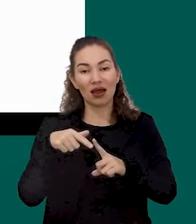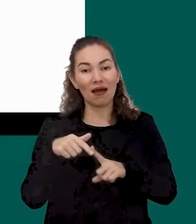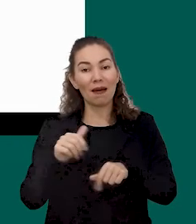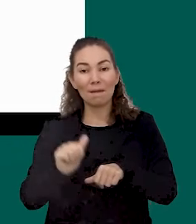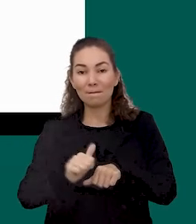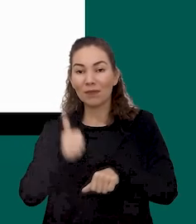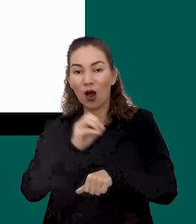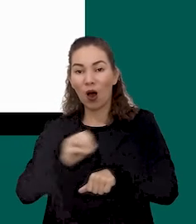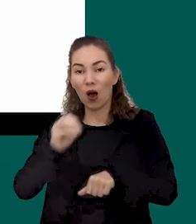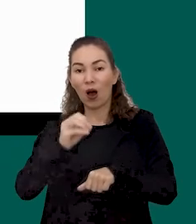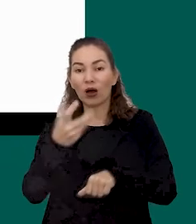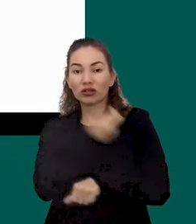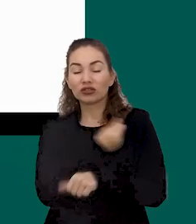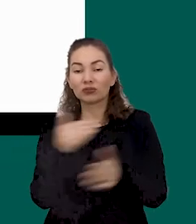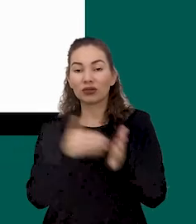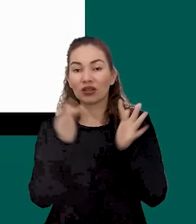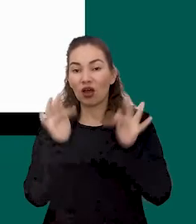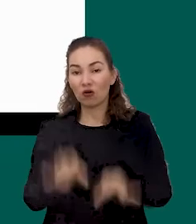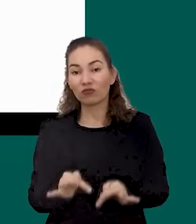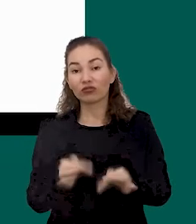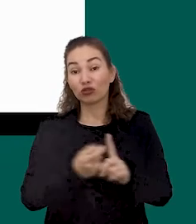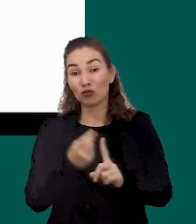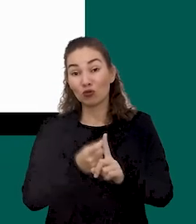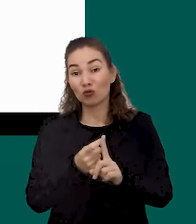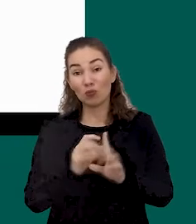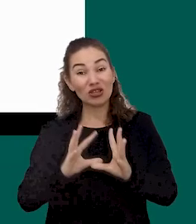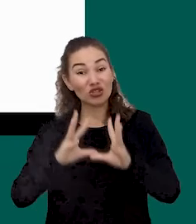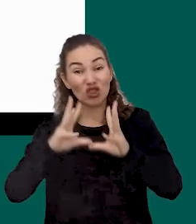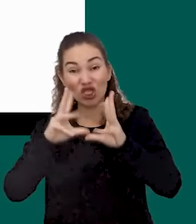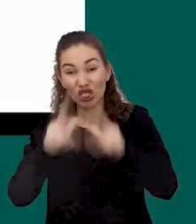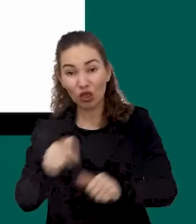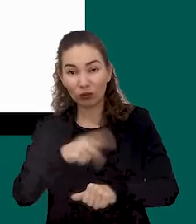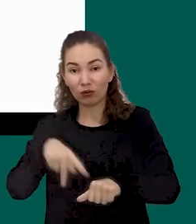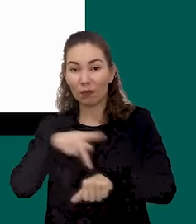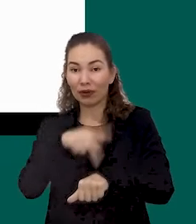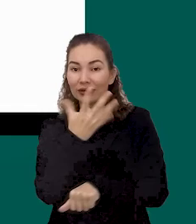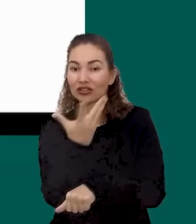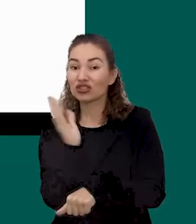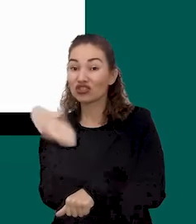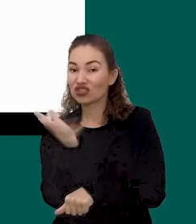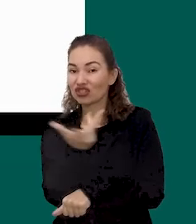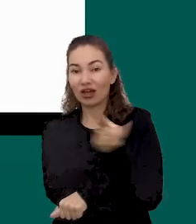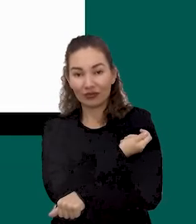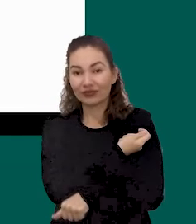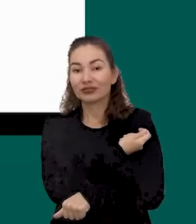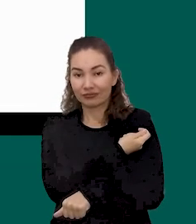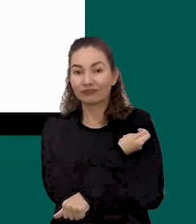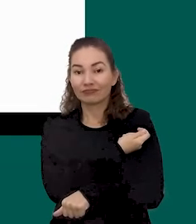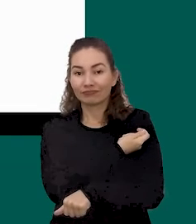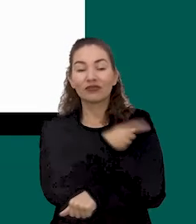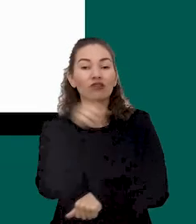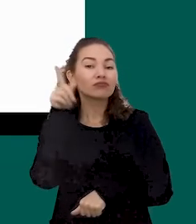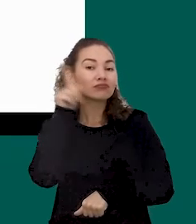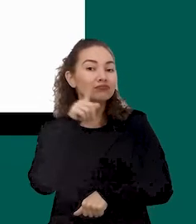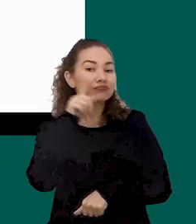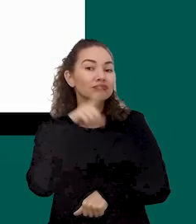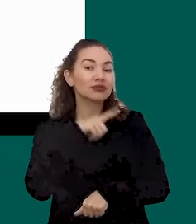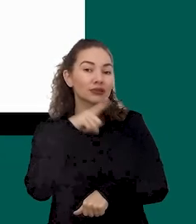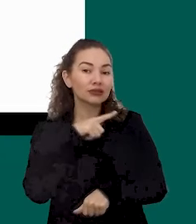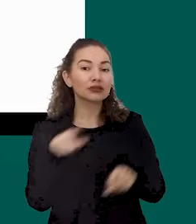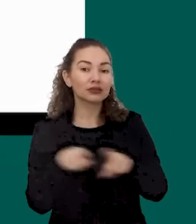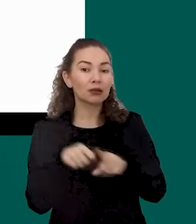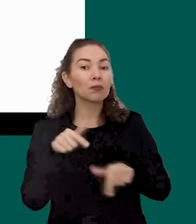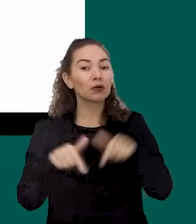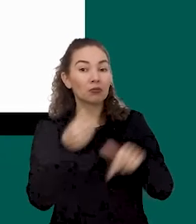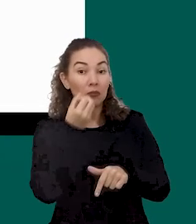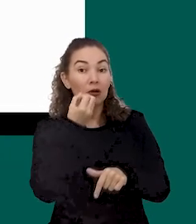população até o final do mês, toda a sua população, né? Quer dizer, está terminando de vacinar a população agora. Os Estados Unidos têm também feito um